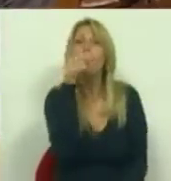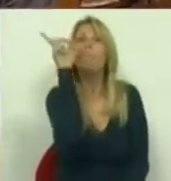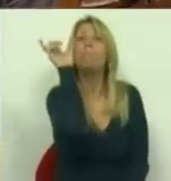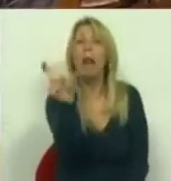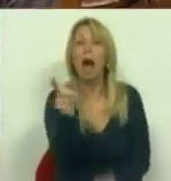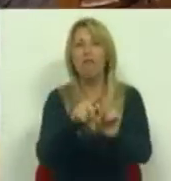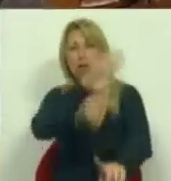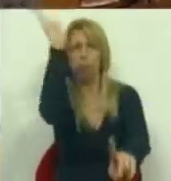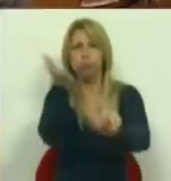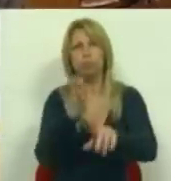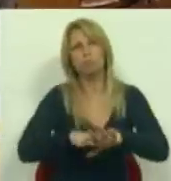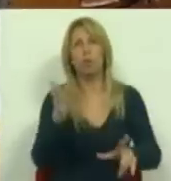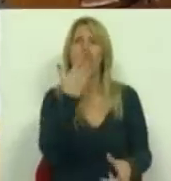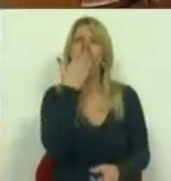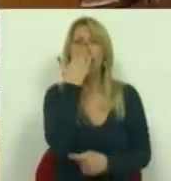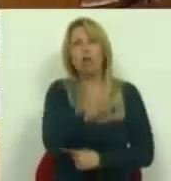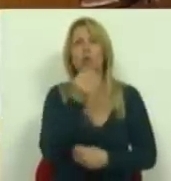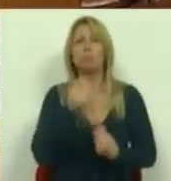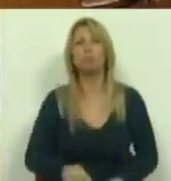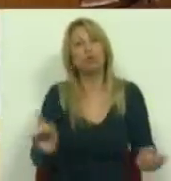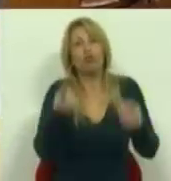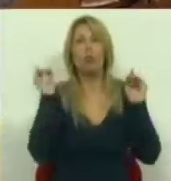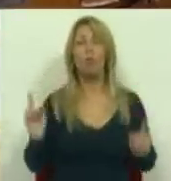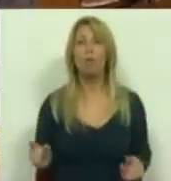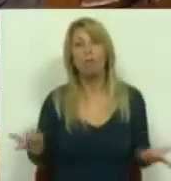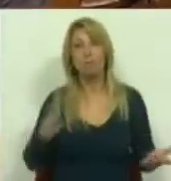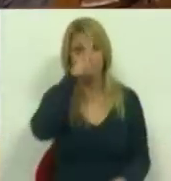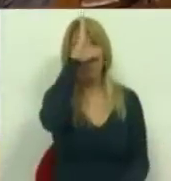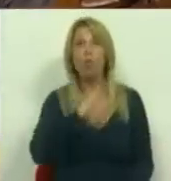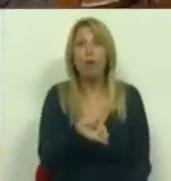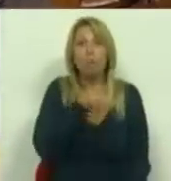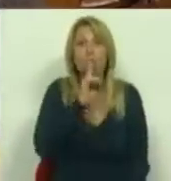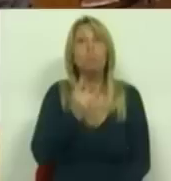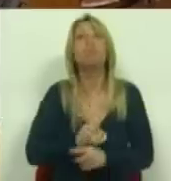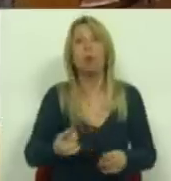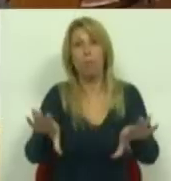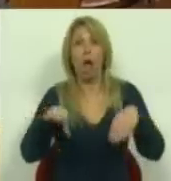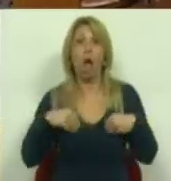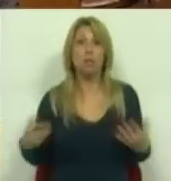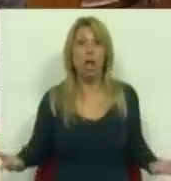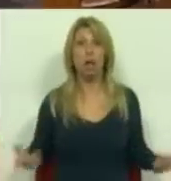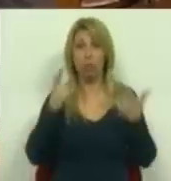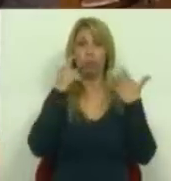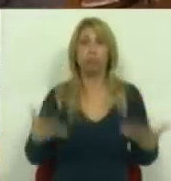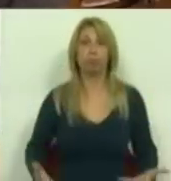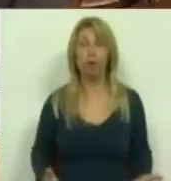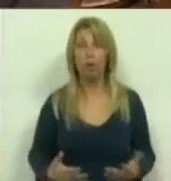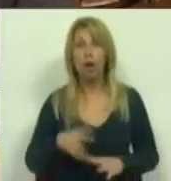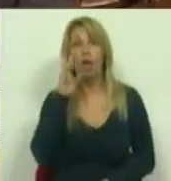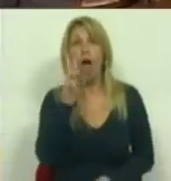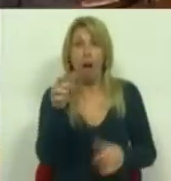atitude iníqua. Afinal, o Governo cala porque consente. E isso ficou bem visível